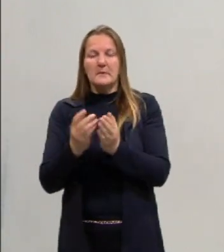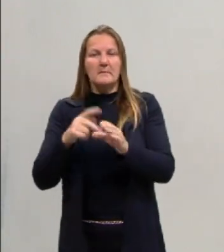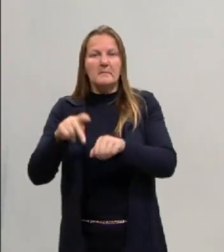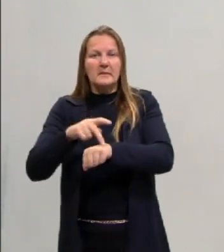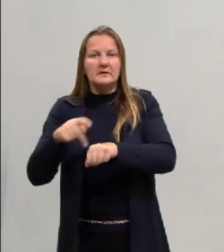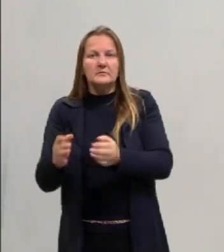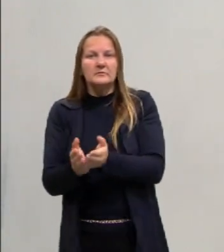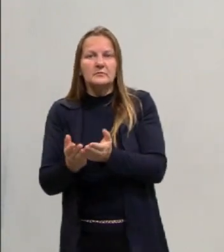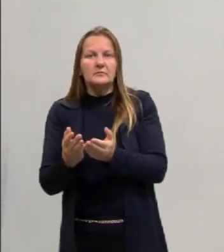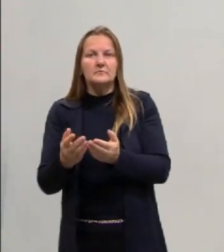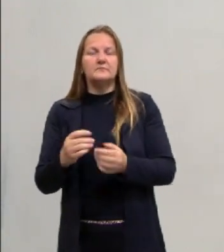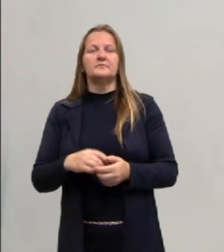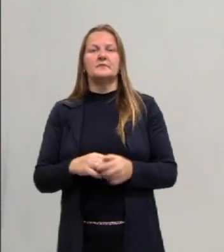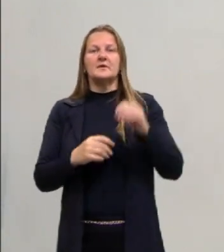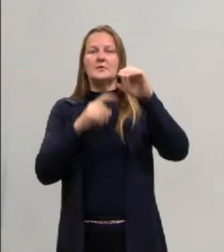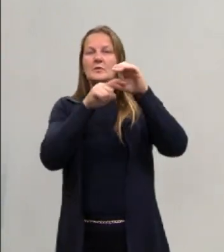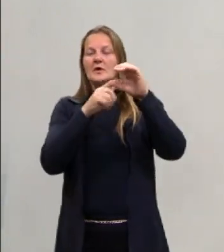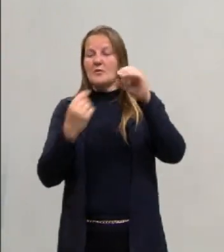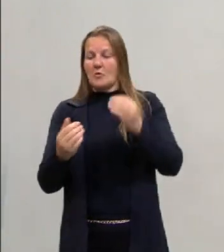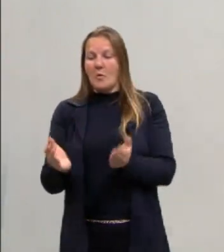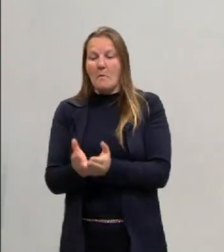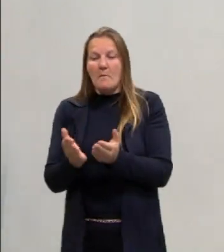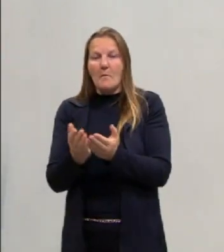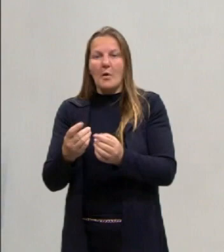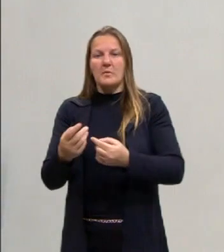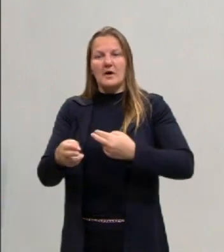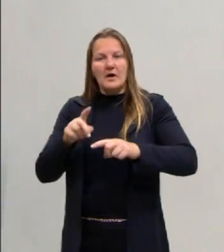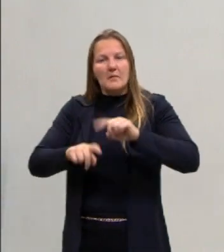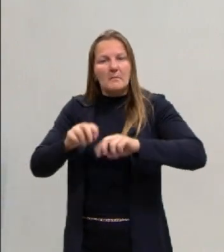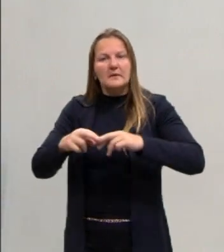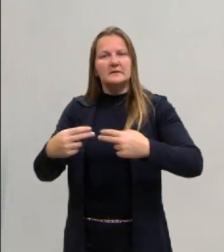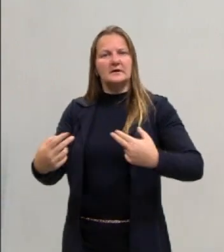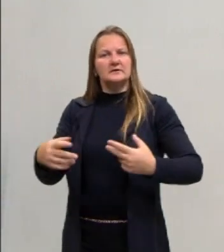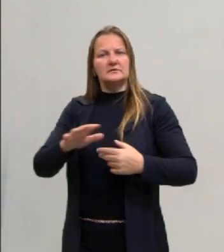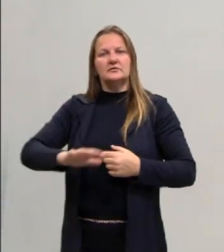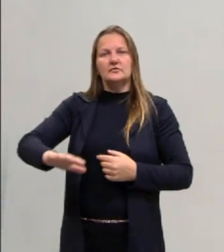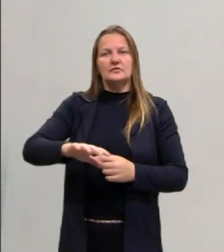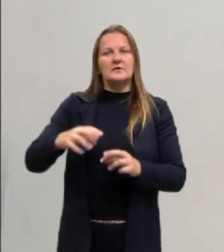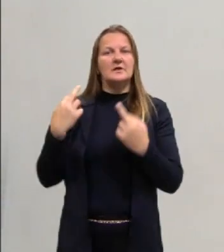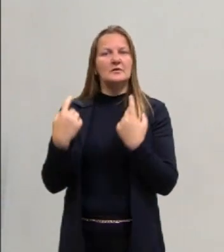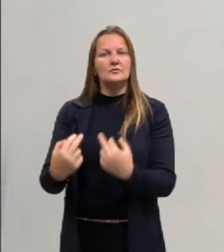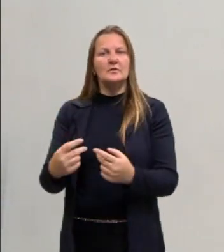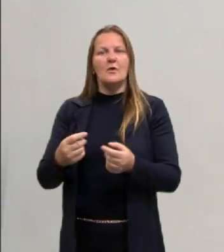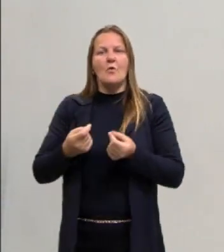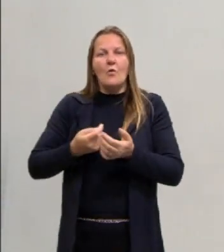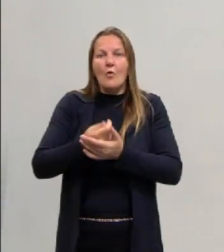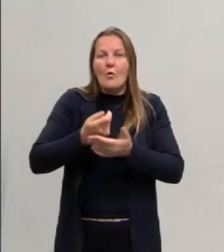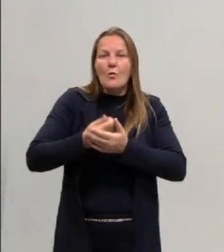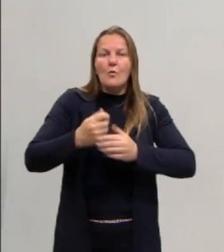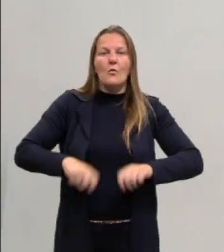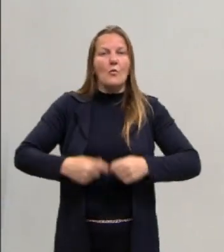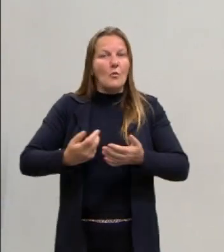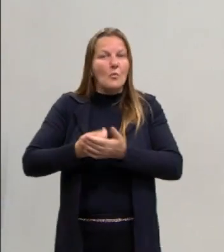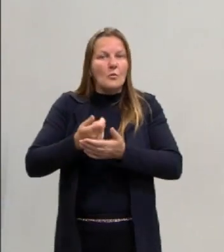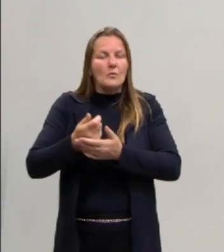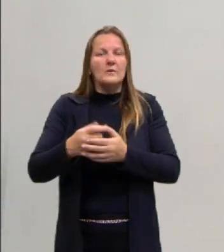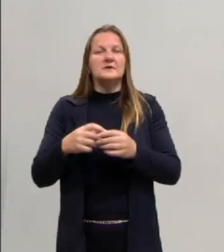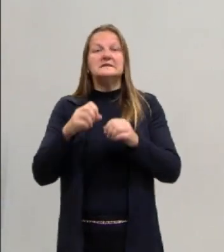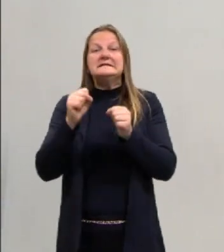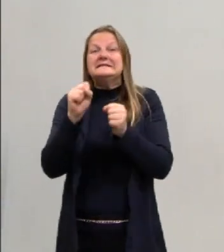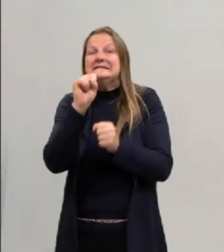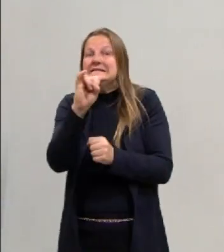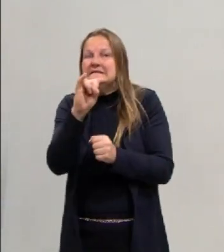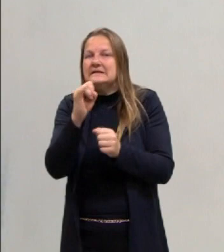né porque os países ricos dependem dos recursos naturais dependem do mercado consumidor sem os países pobres